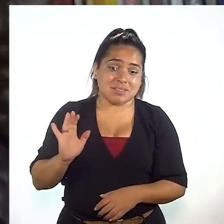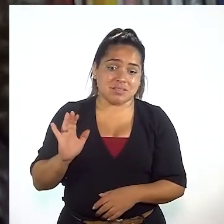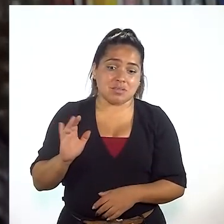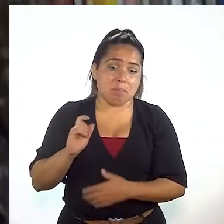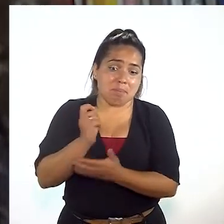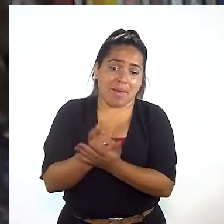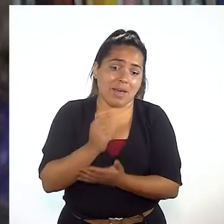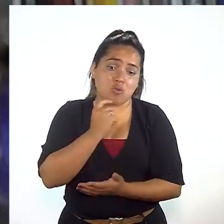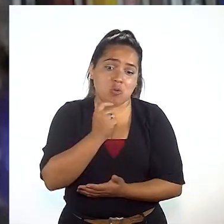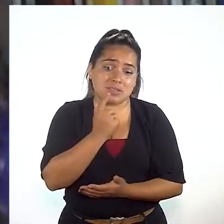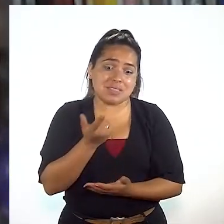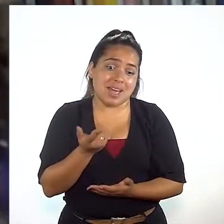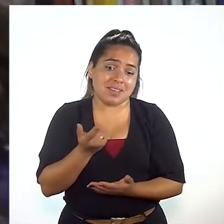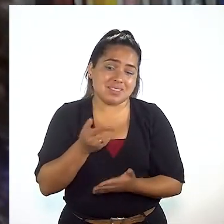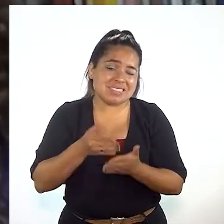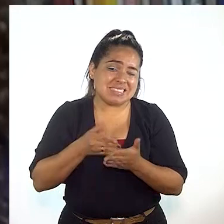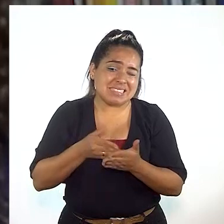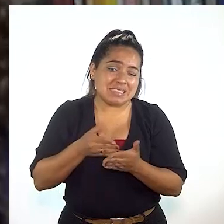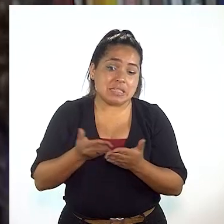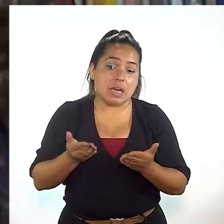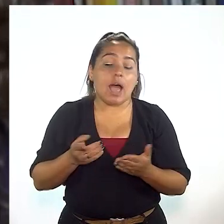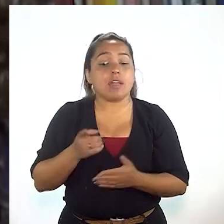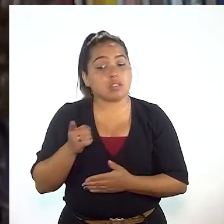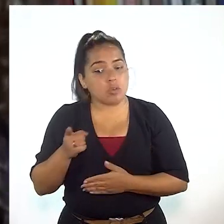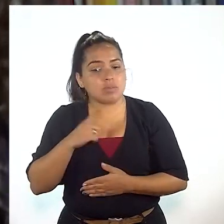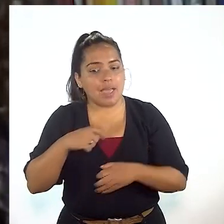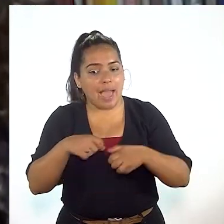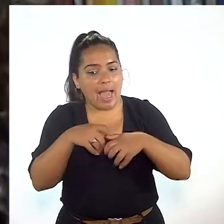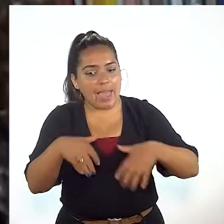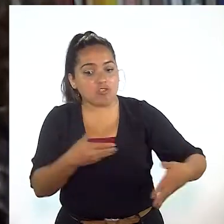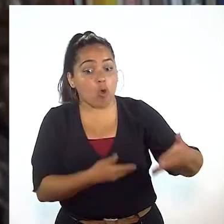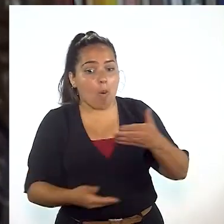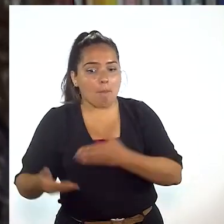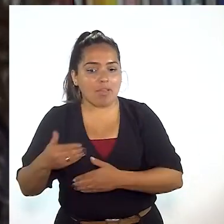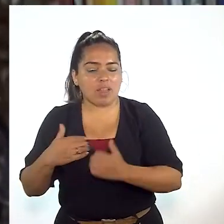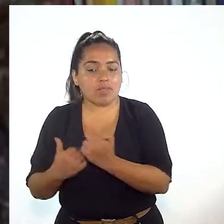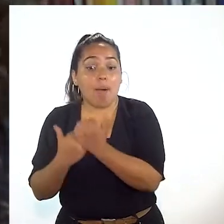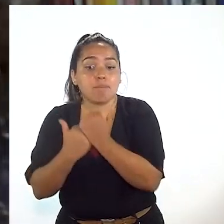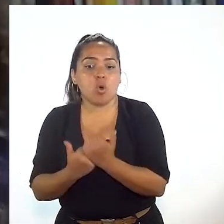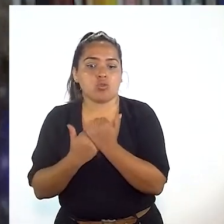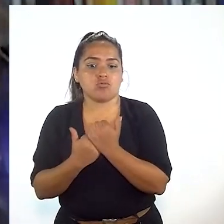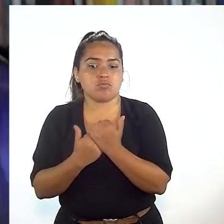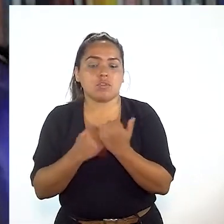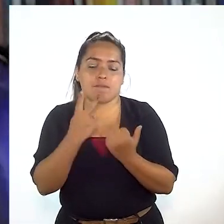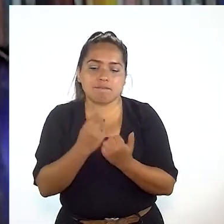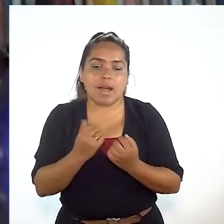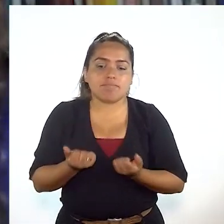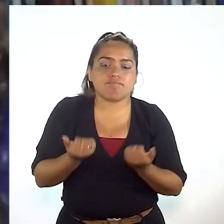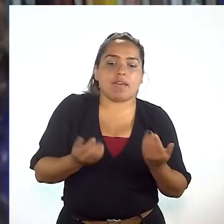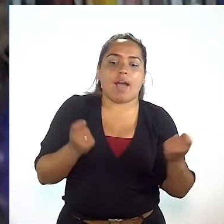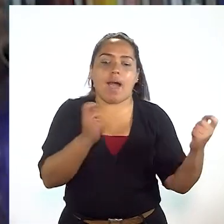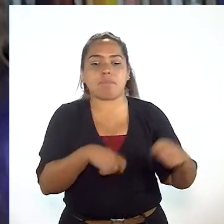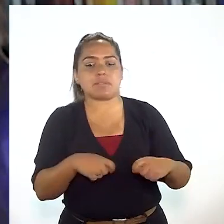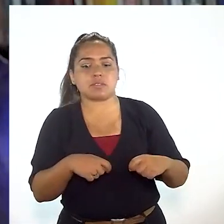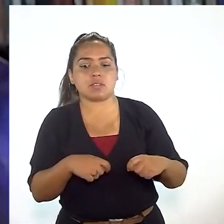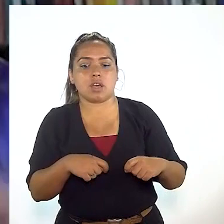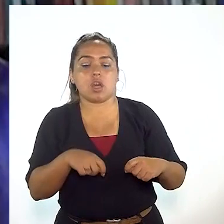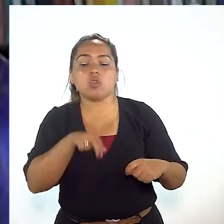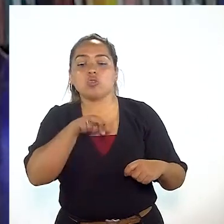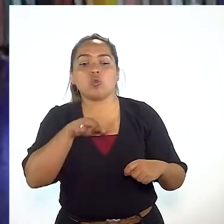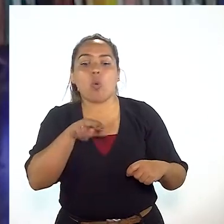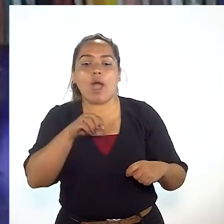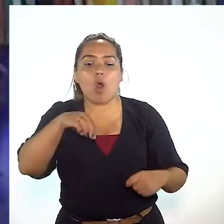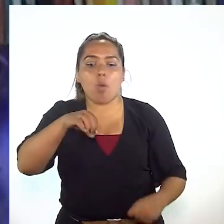coisa, um custo muito alto, muito elevado. Então, a questão da rede para o moinho é